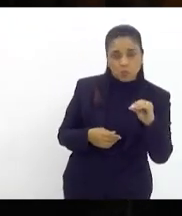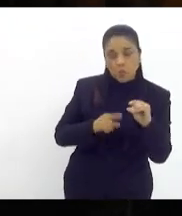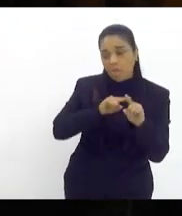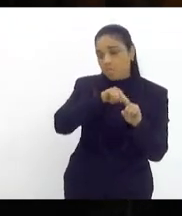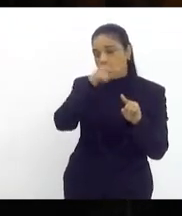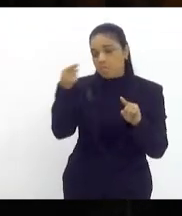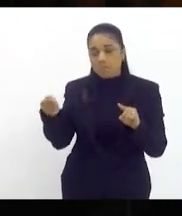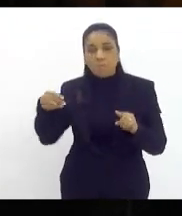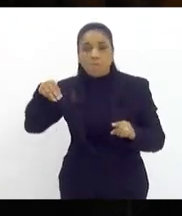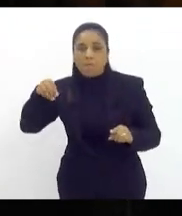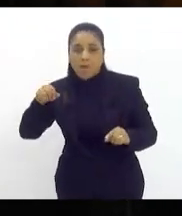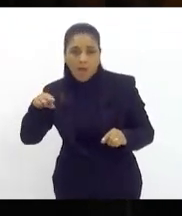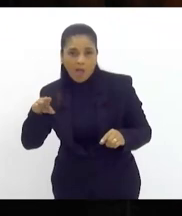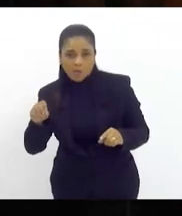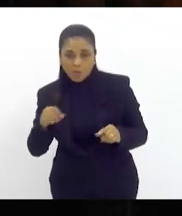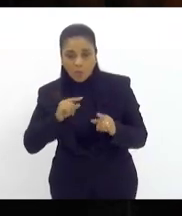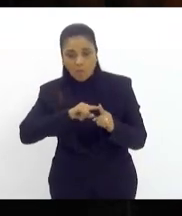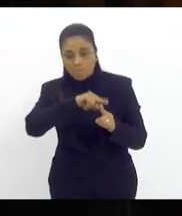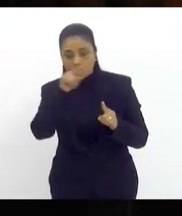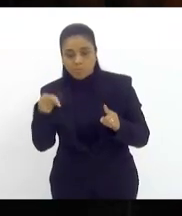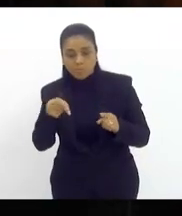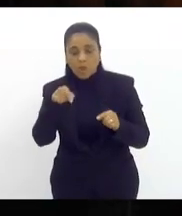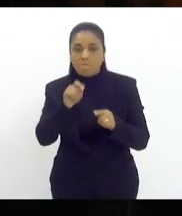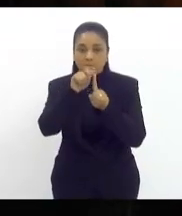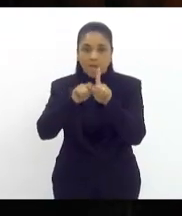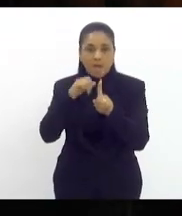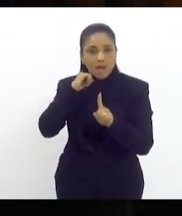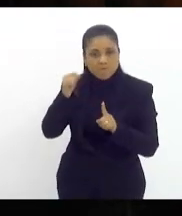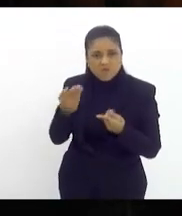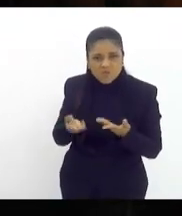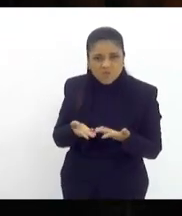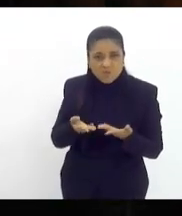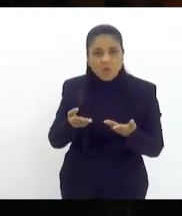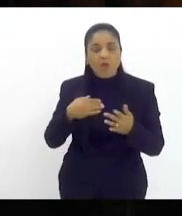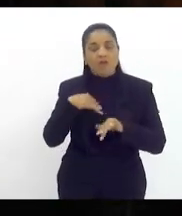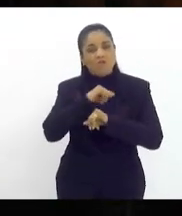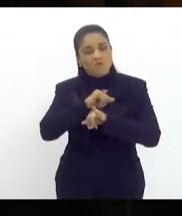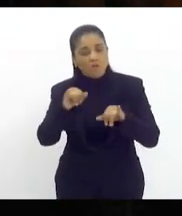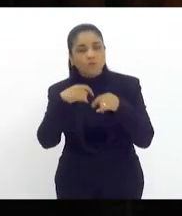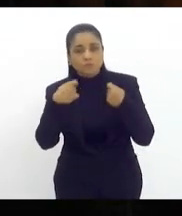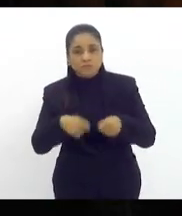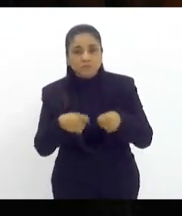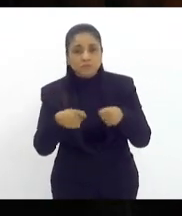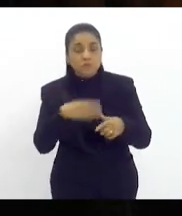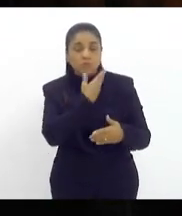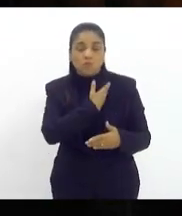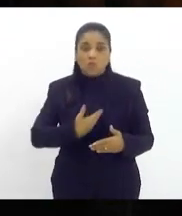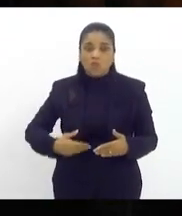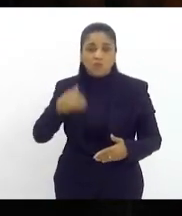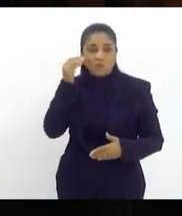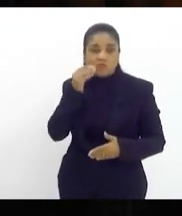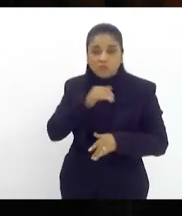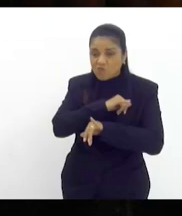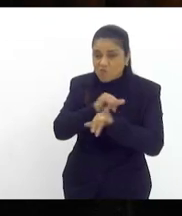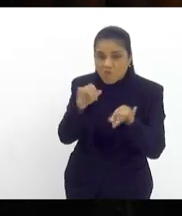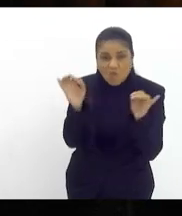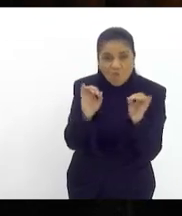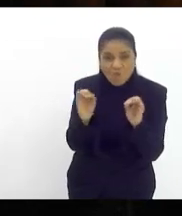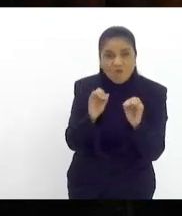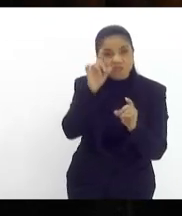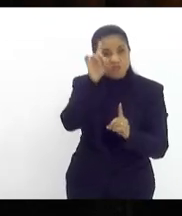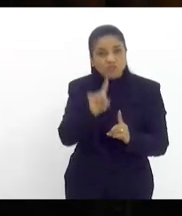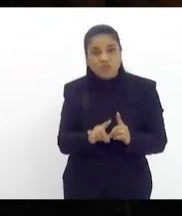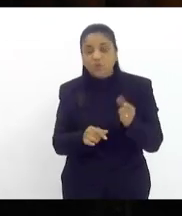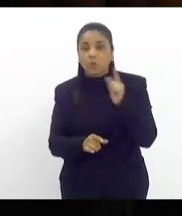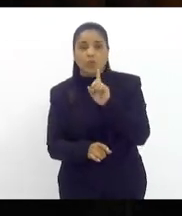abril e que principalmente se tem informações porque o que acontece hoje é que o governo do estado não fala para as pessoas se elas vão ter direito ou